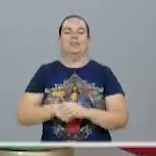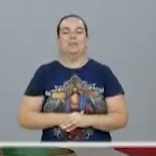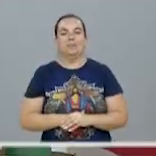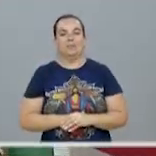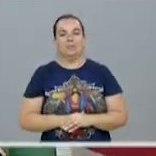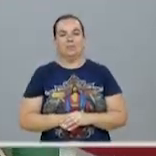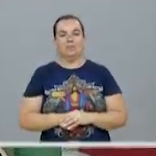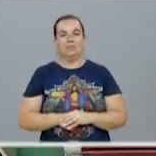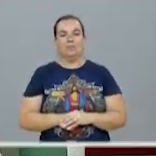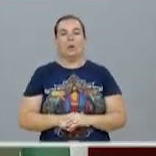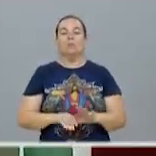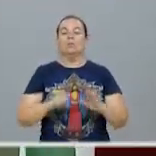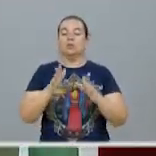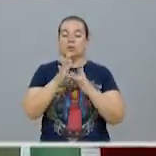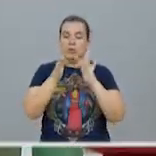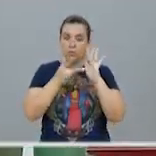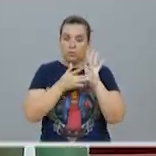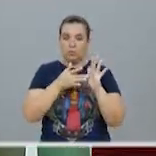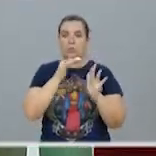estiver cansado,